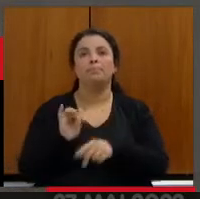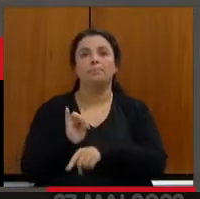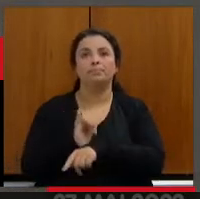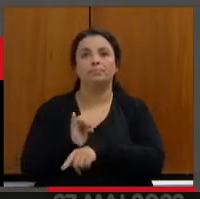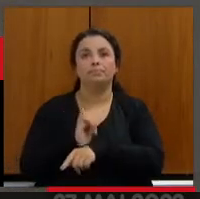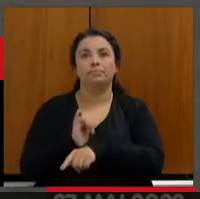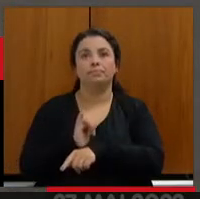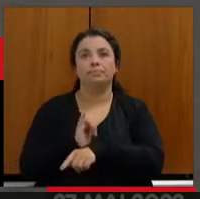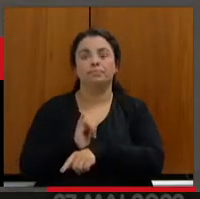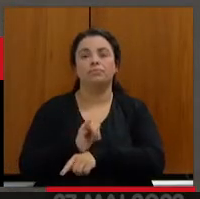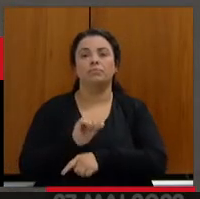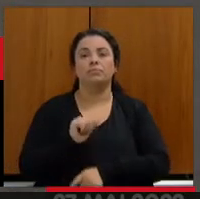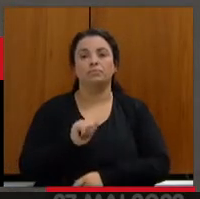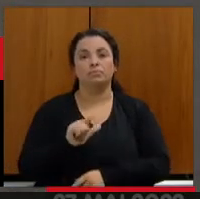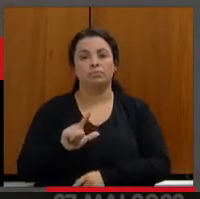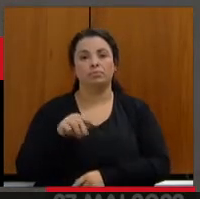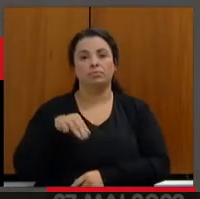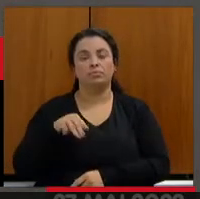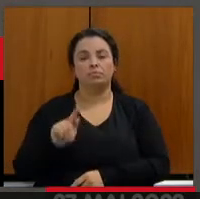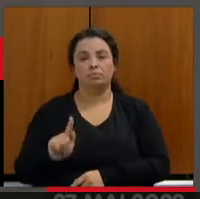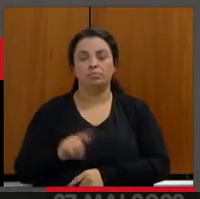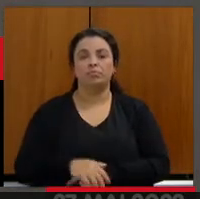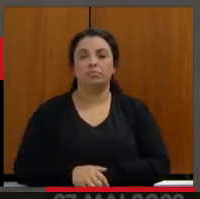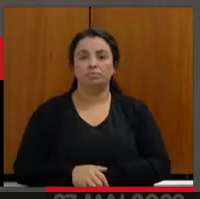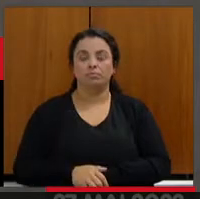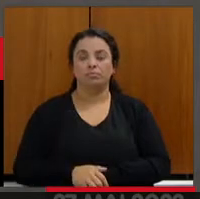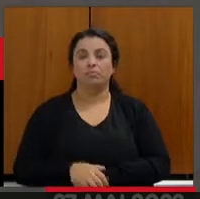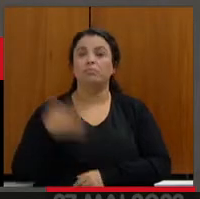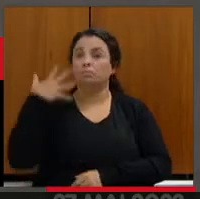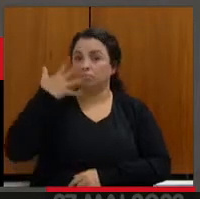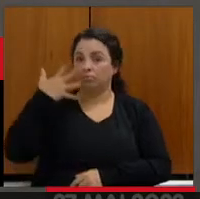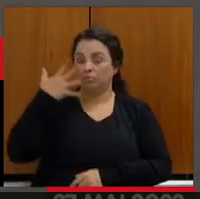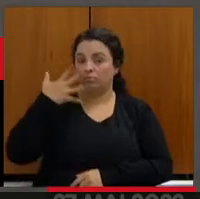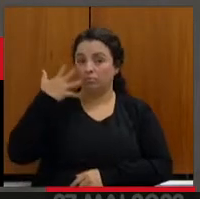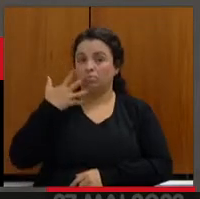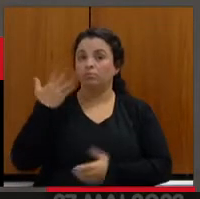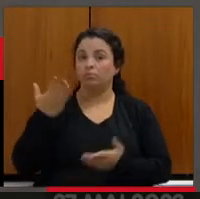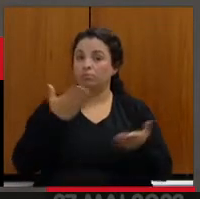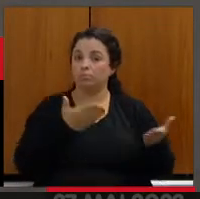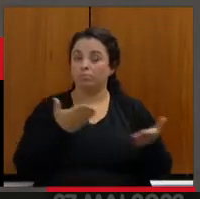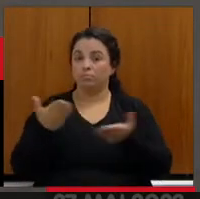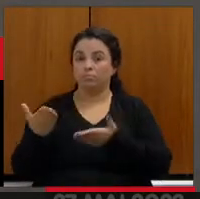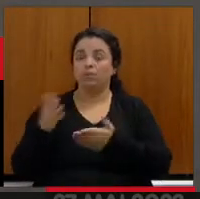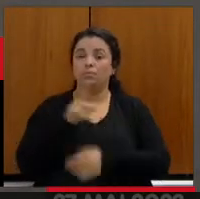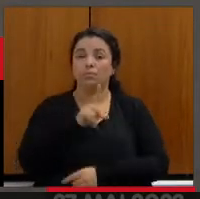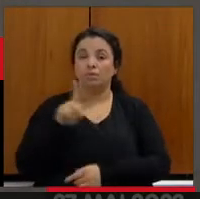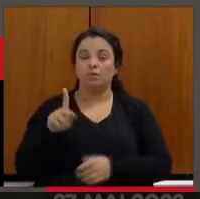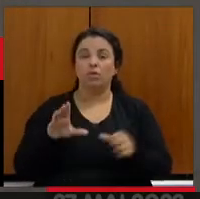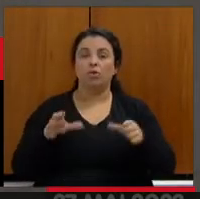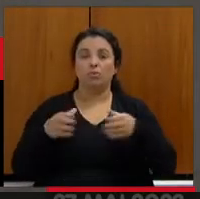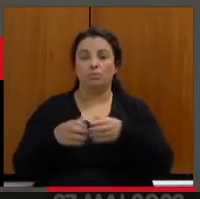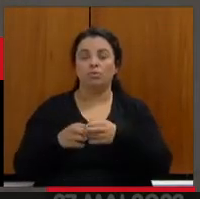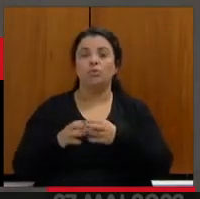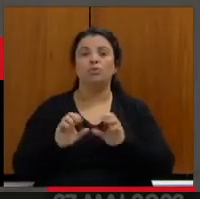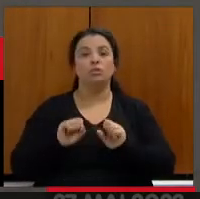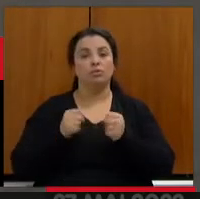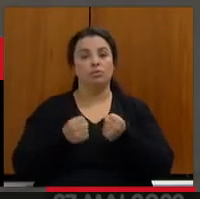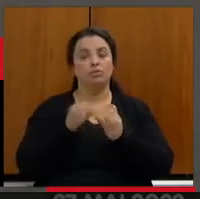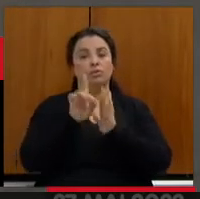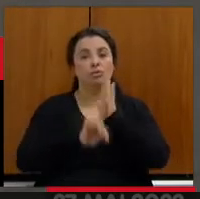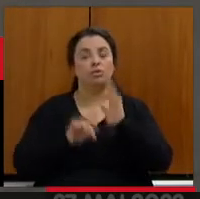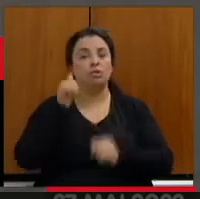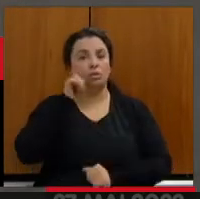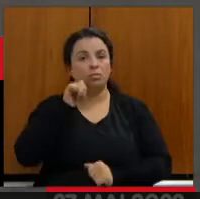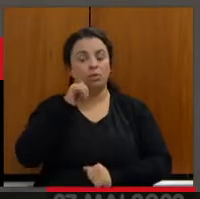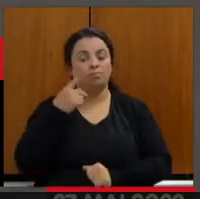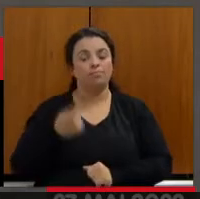e com a palavra para seu pronunciamento a Presidenta da comissão de defesa dos direitos da mulher da Assembleia Legislativa do Estado